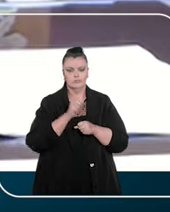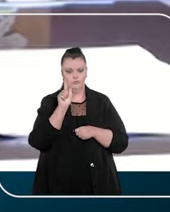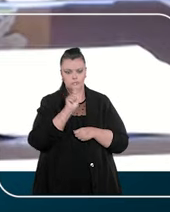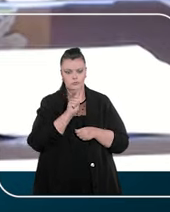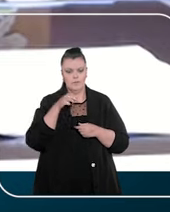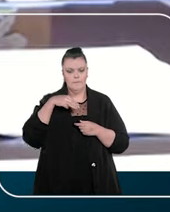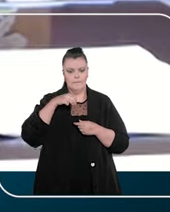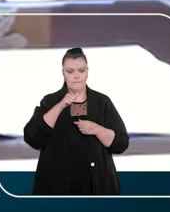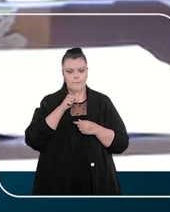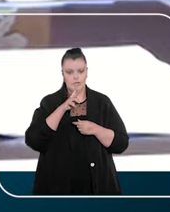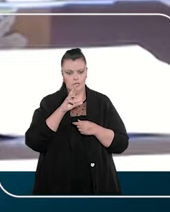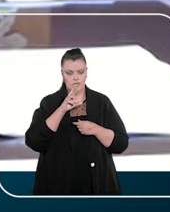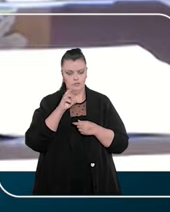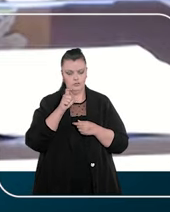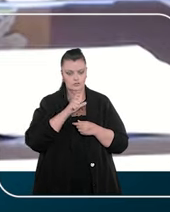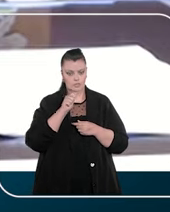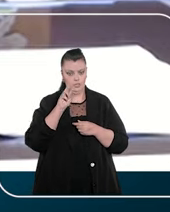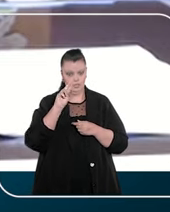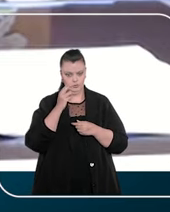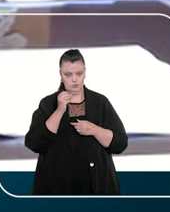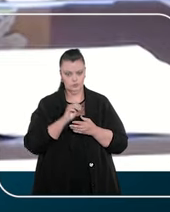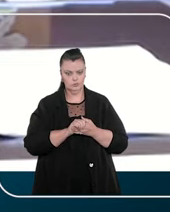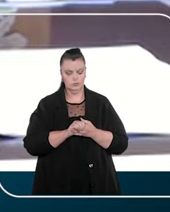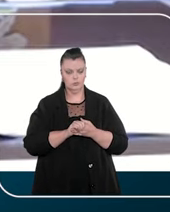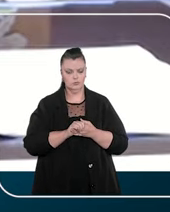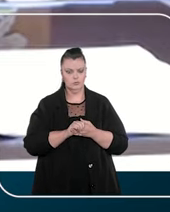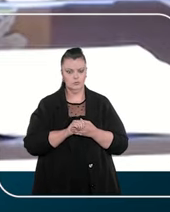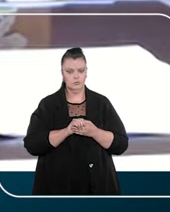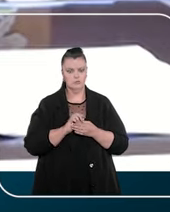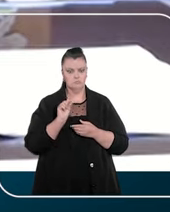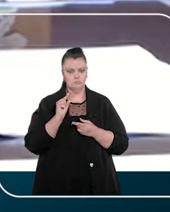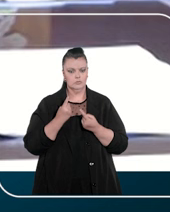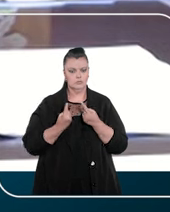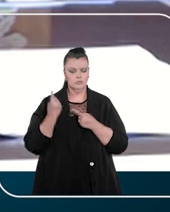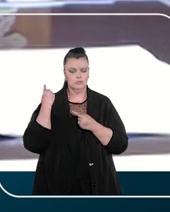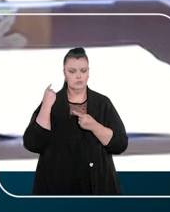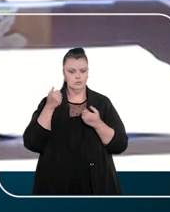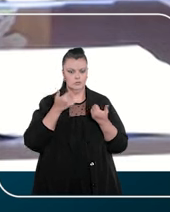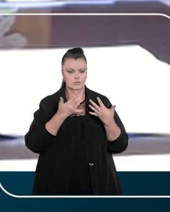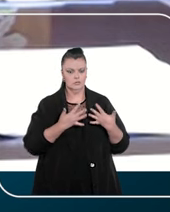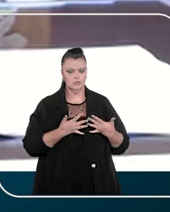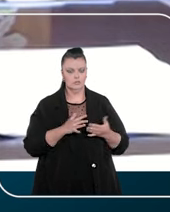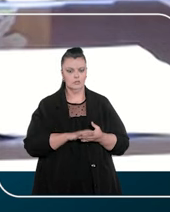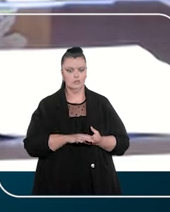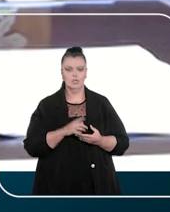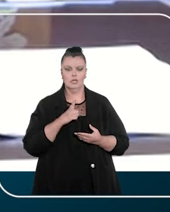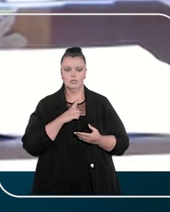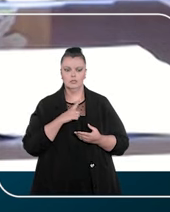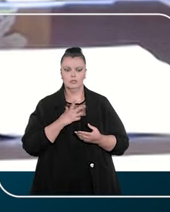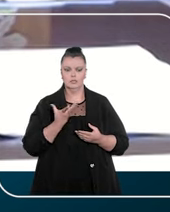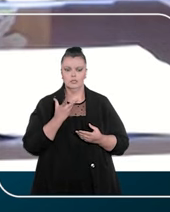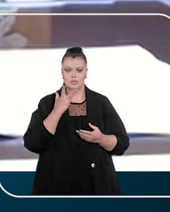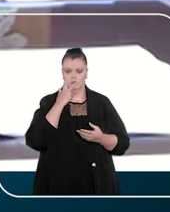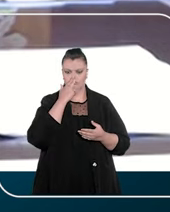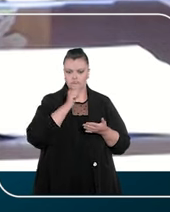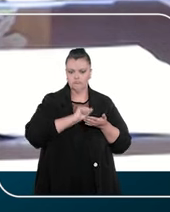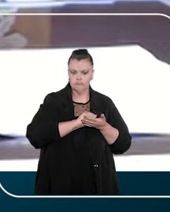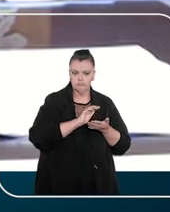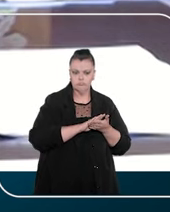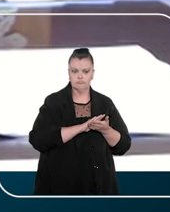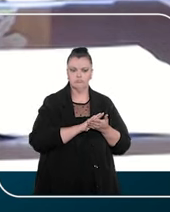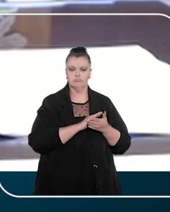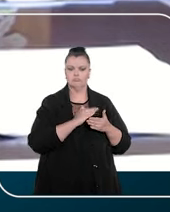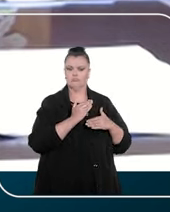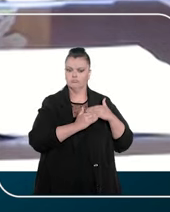eu me referi um pouco atrás. Ele vem sensibilizando os tribunais, caminhando junto